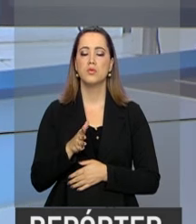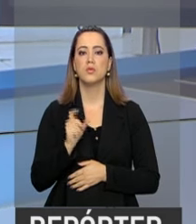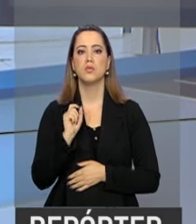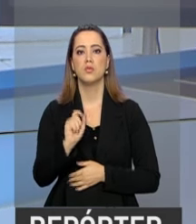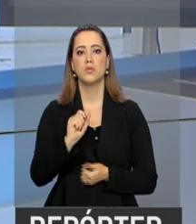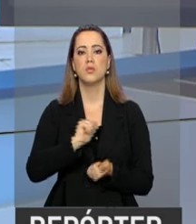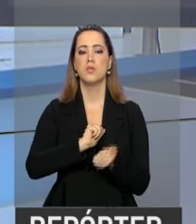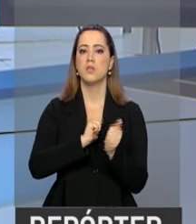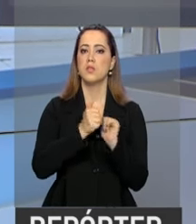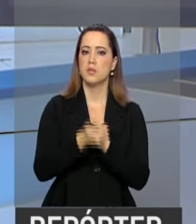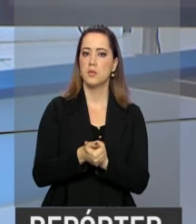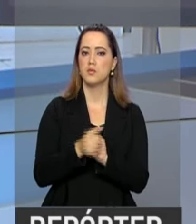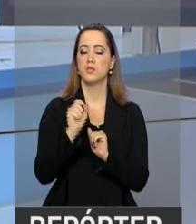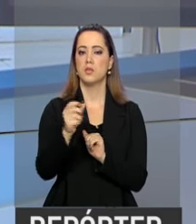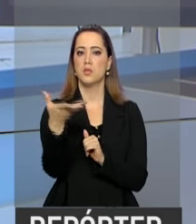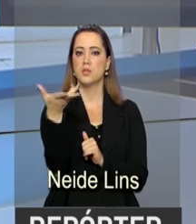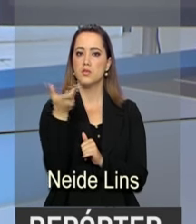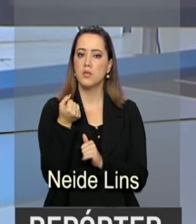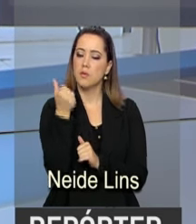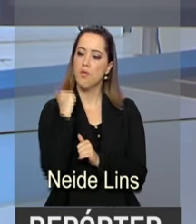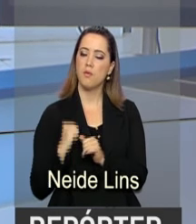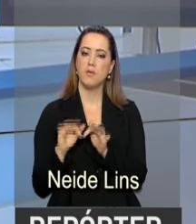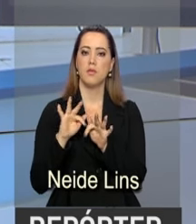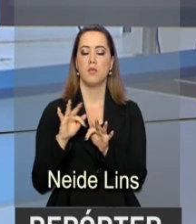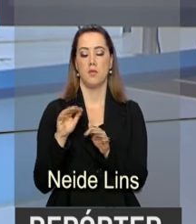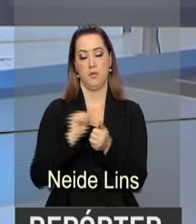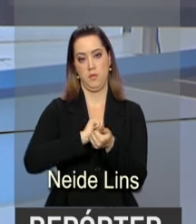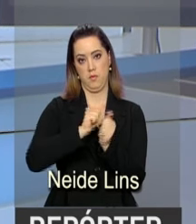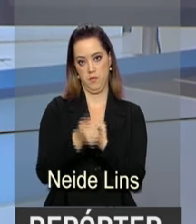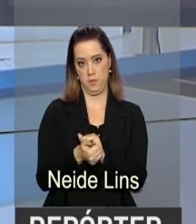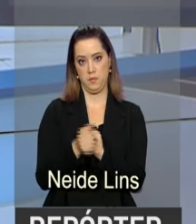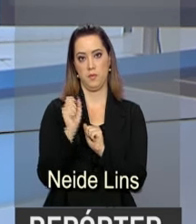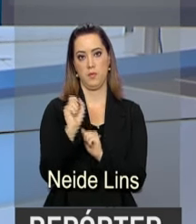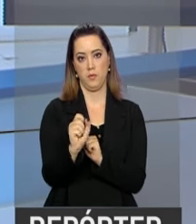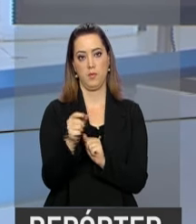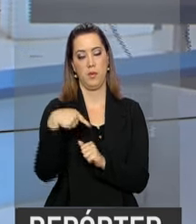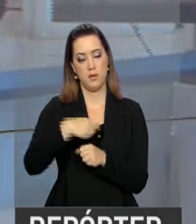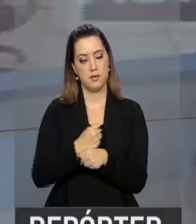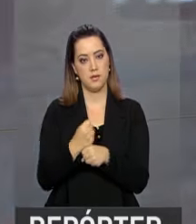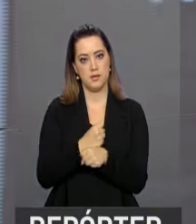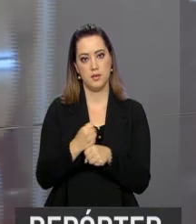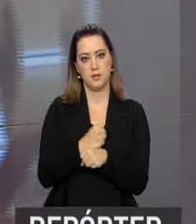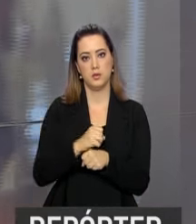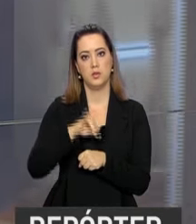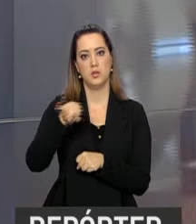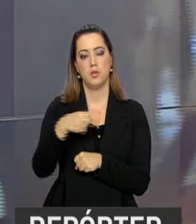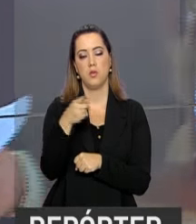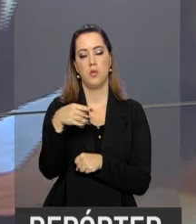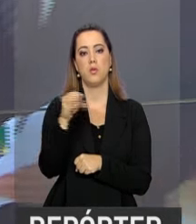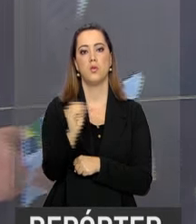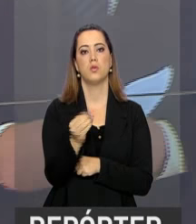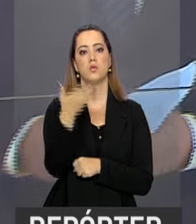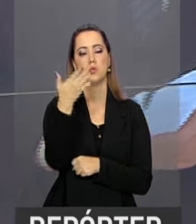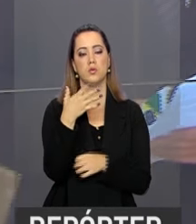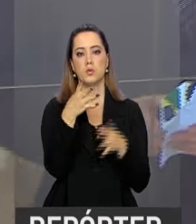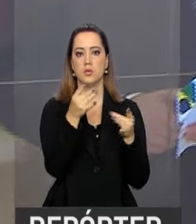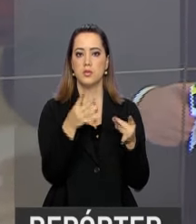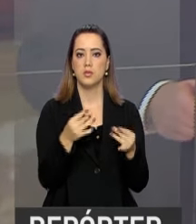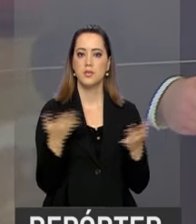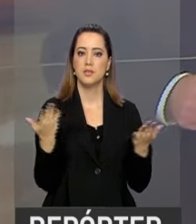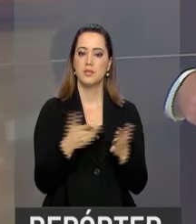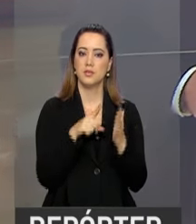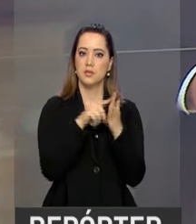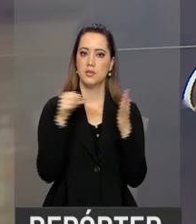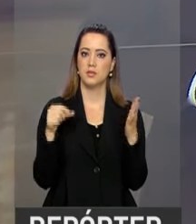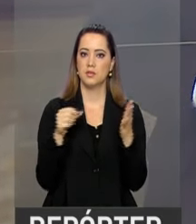dos atletas que vão receber apoio financeiro em 2016. O repórter João Pedro Neto traz os detalhes para a gente ao vivo. Bom